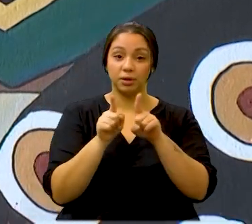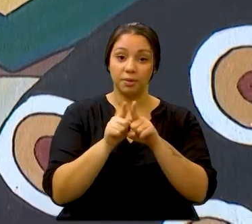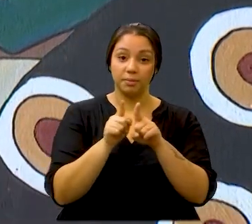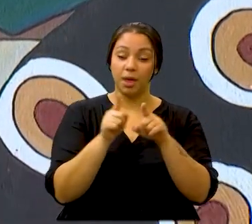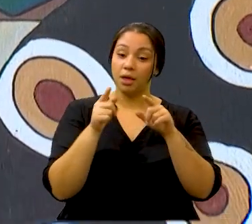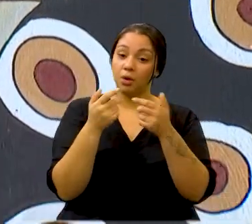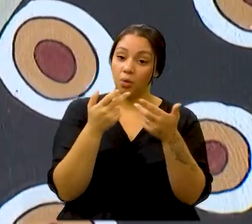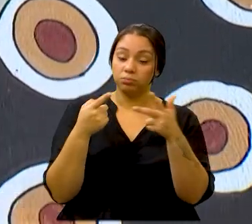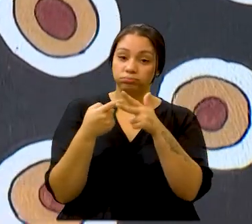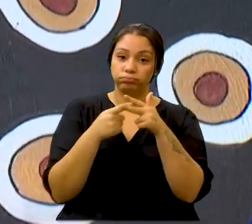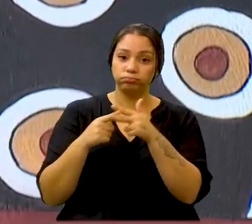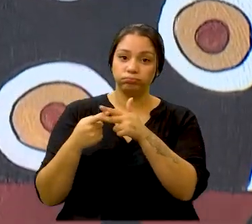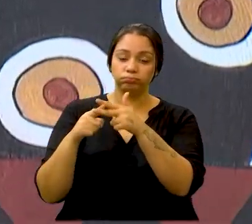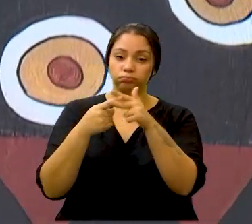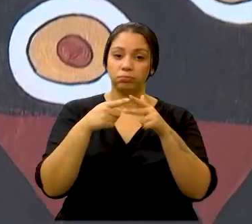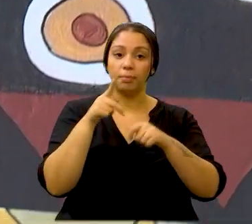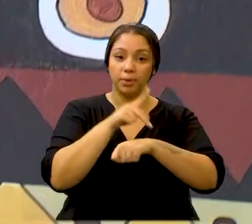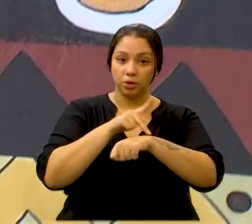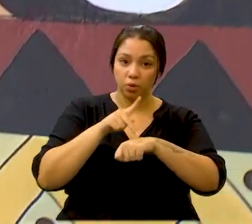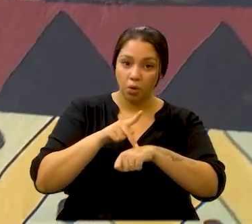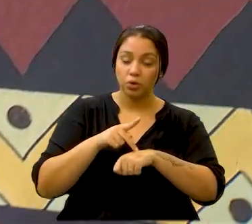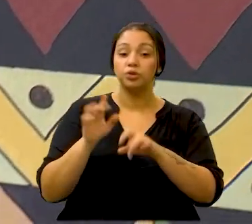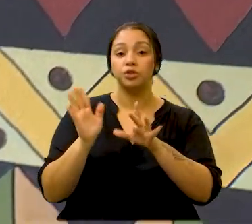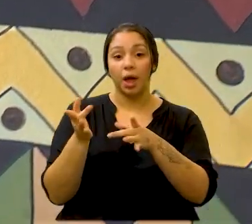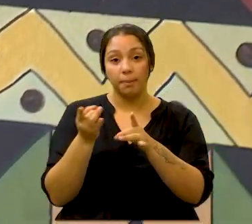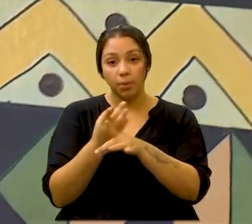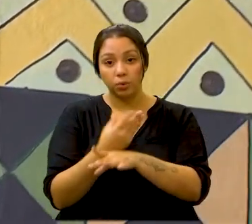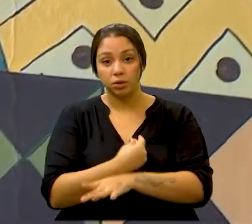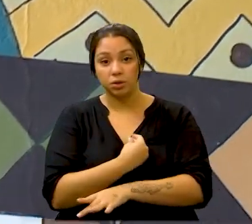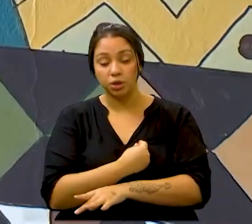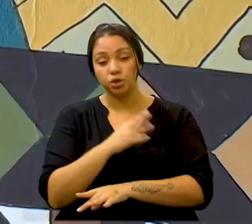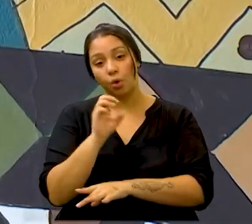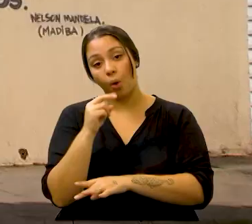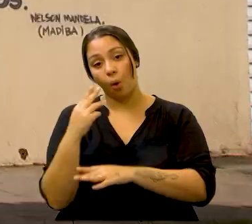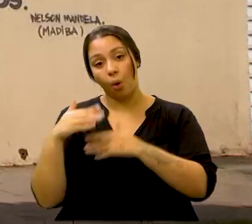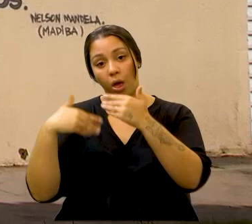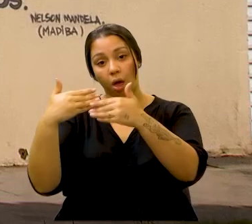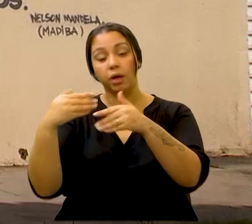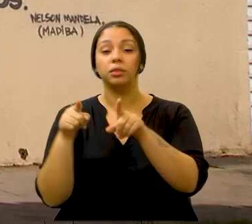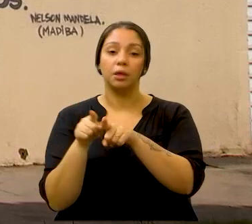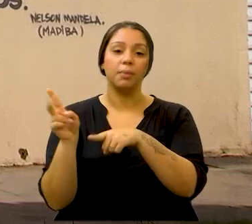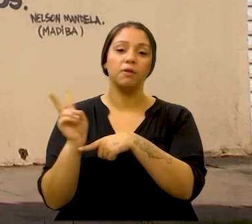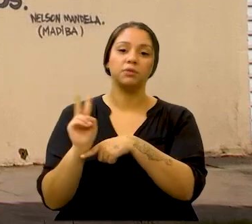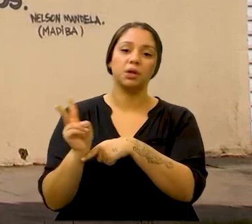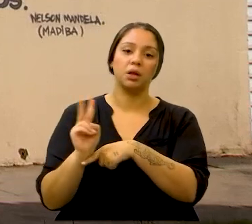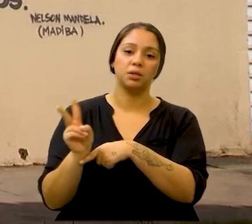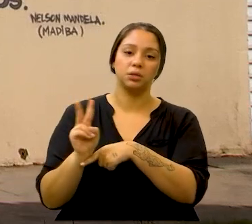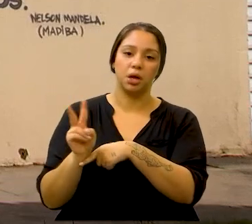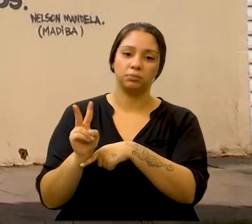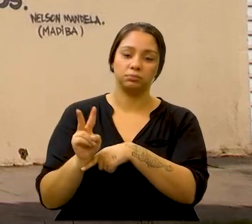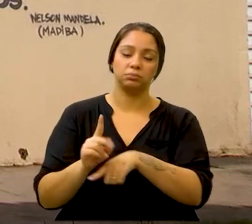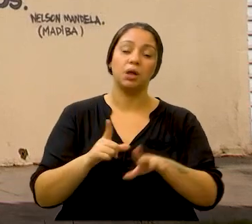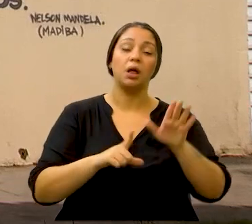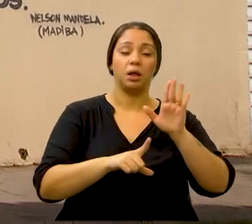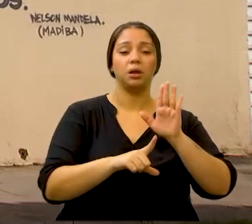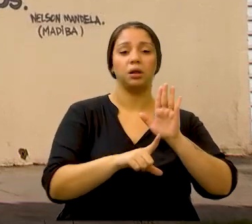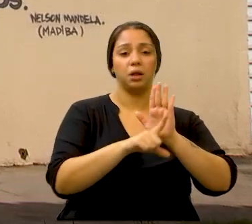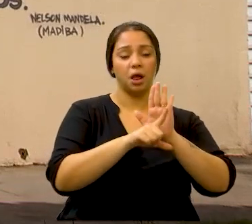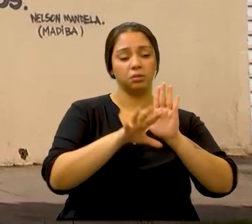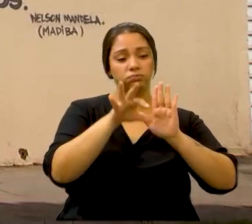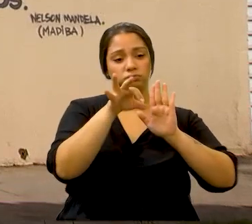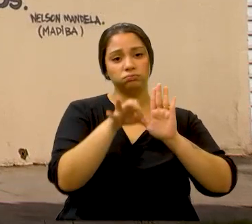pedagógicos daqueles que já são prontos ou os que serão produzidos, e nós temos que fiscalizar. Né? Nenhuma